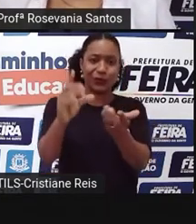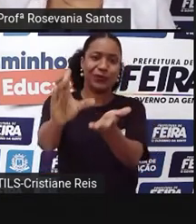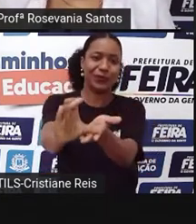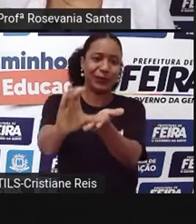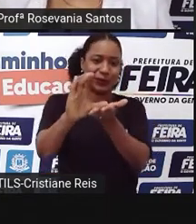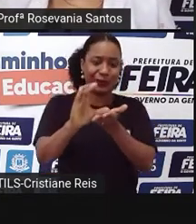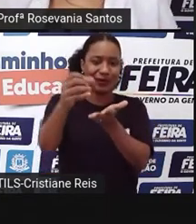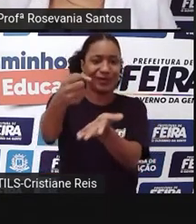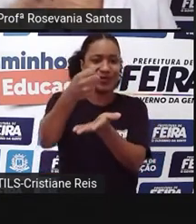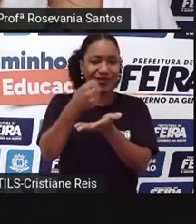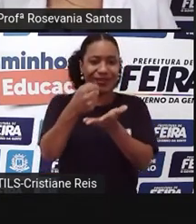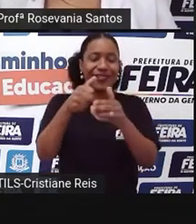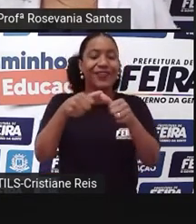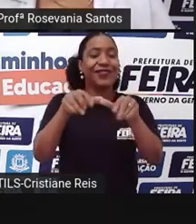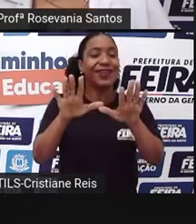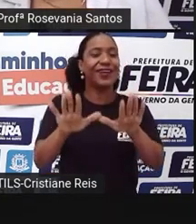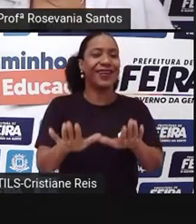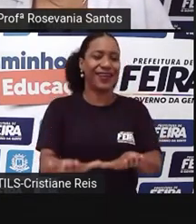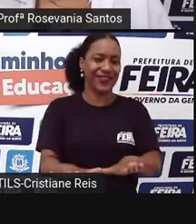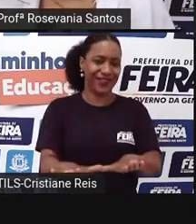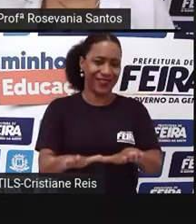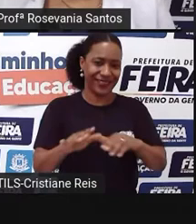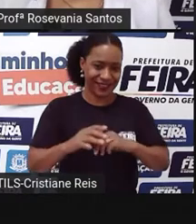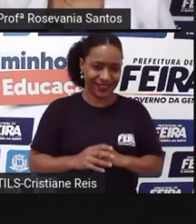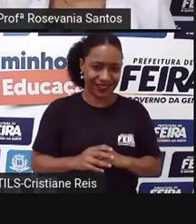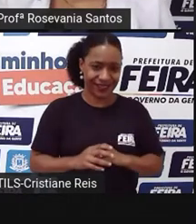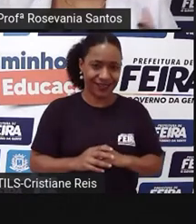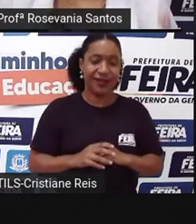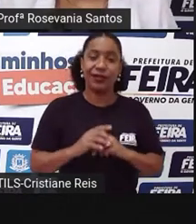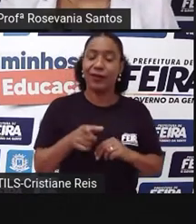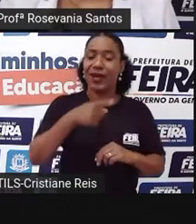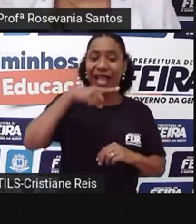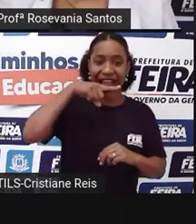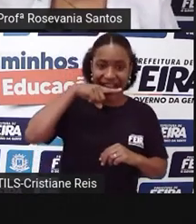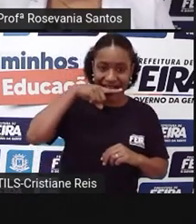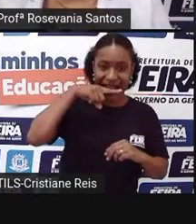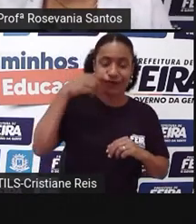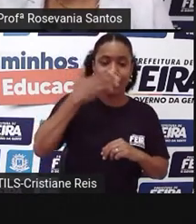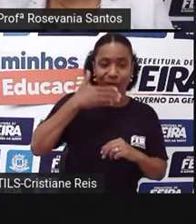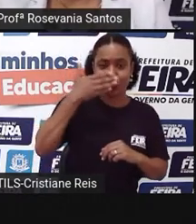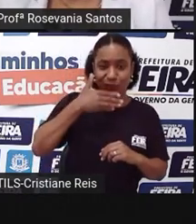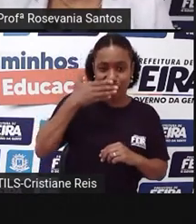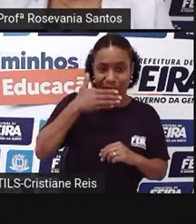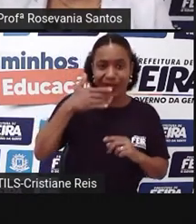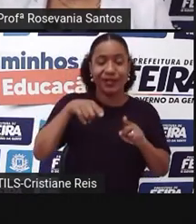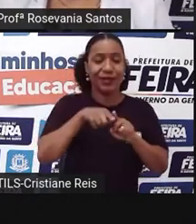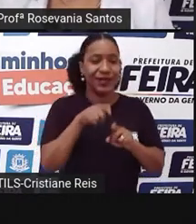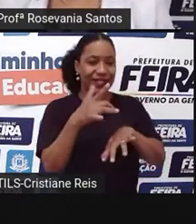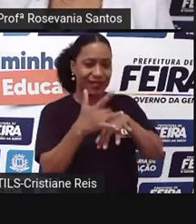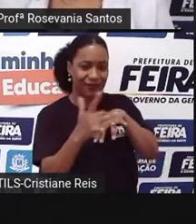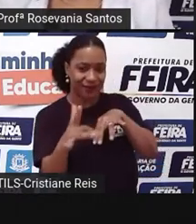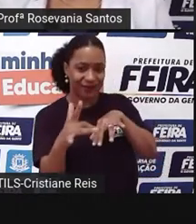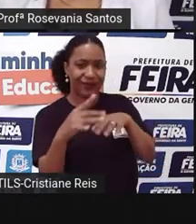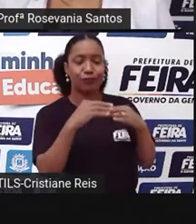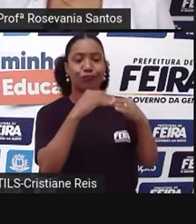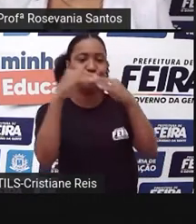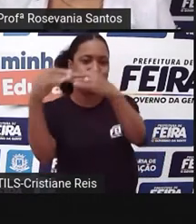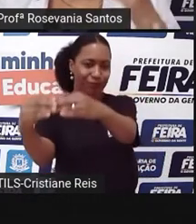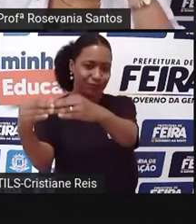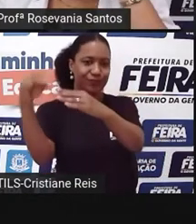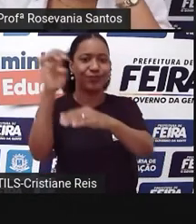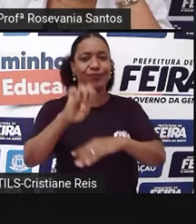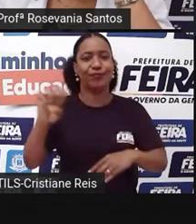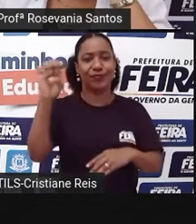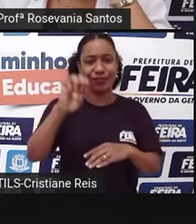atividade mineradora, que enriquecia a metrópole e não a colônia, como era o caso da gente aqui. Então,